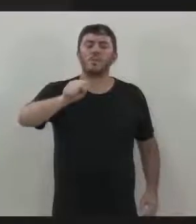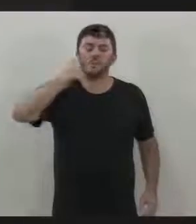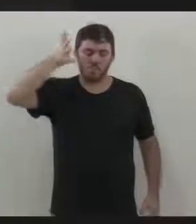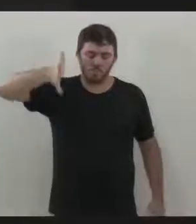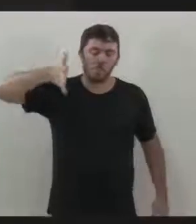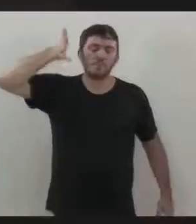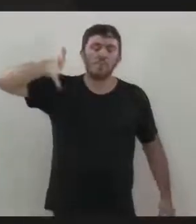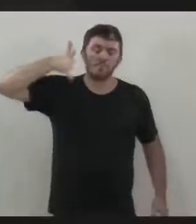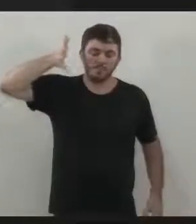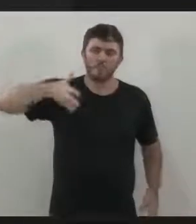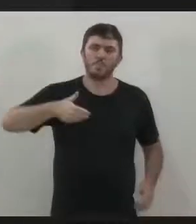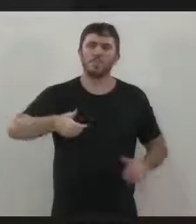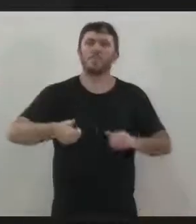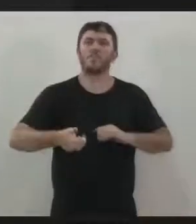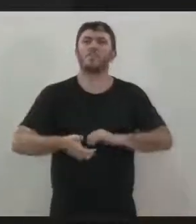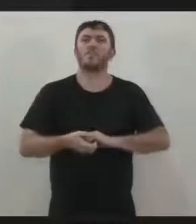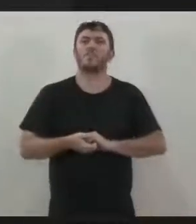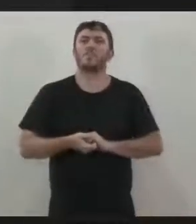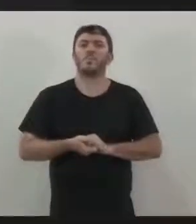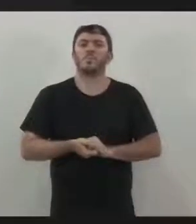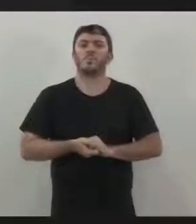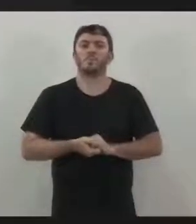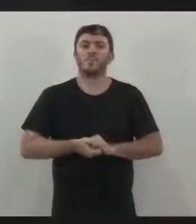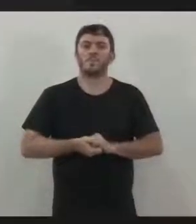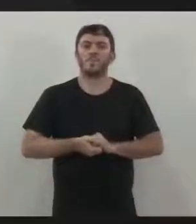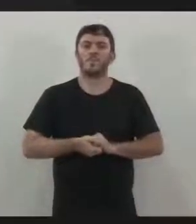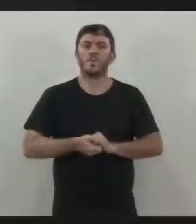presidente. Com a palavra, vereador Carlos Florentino.